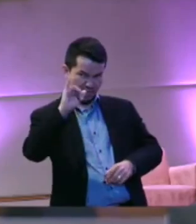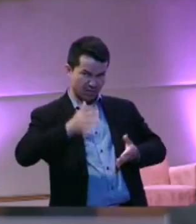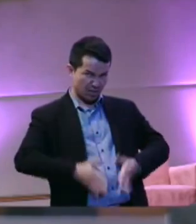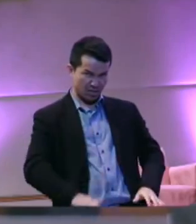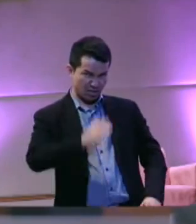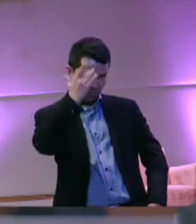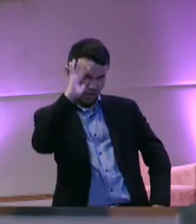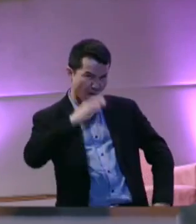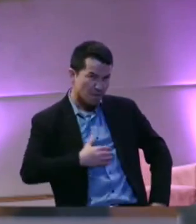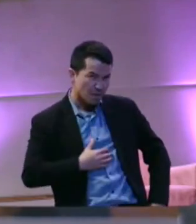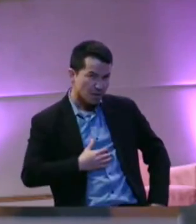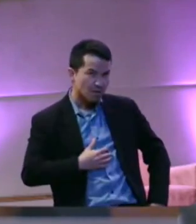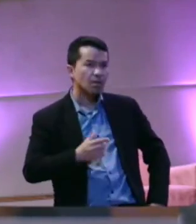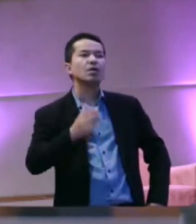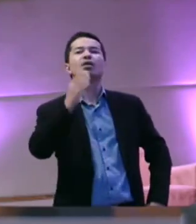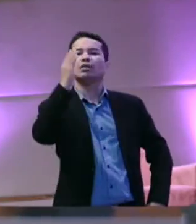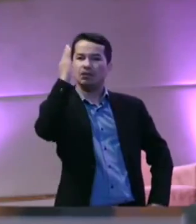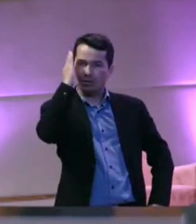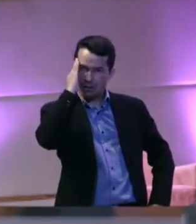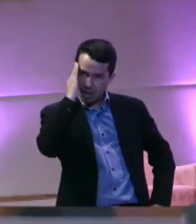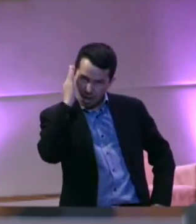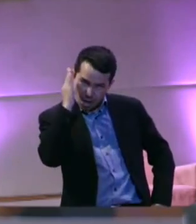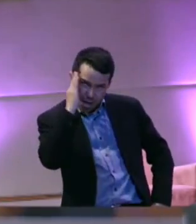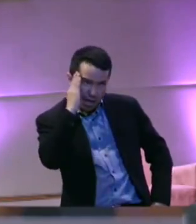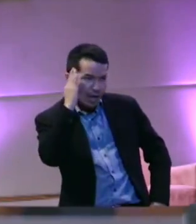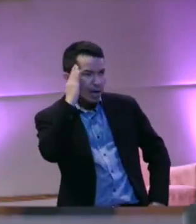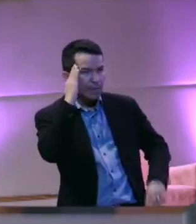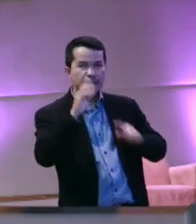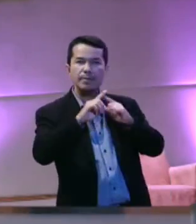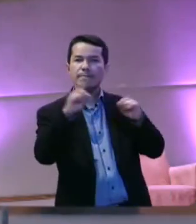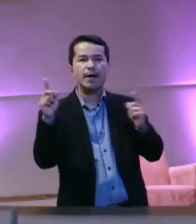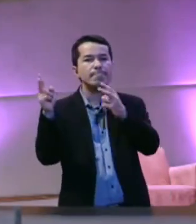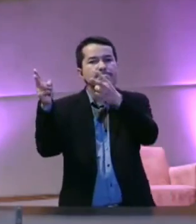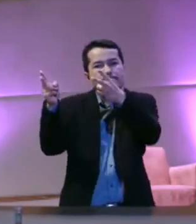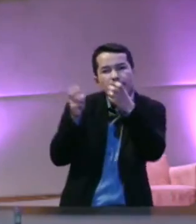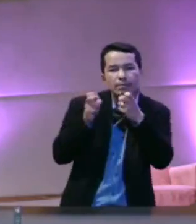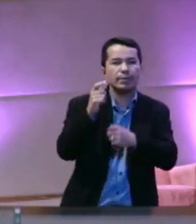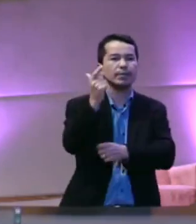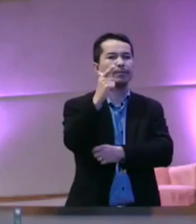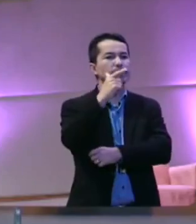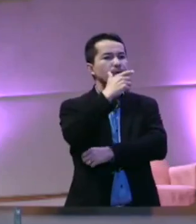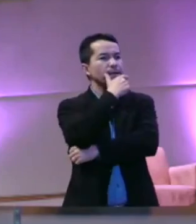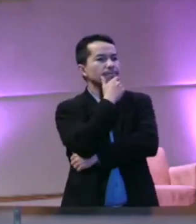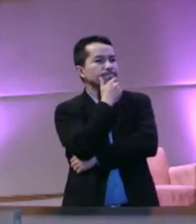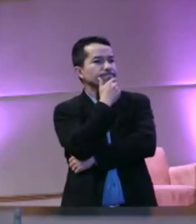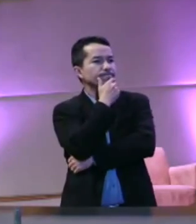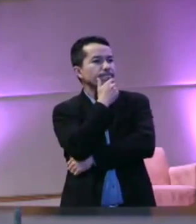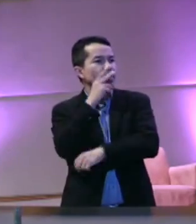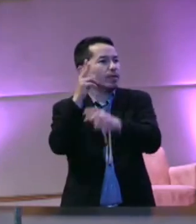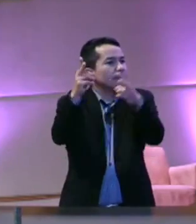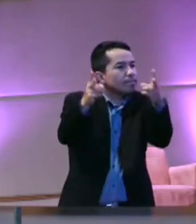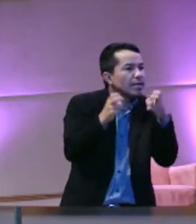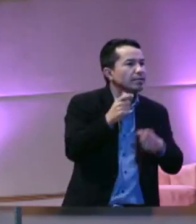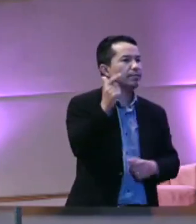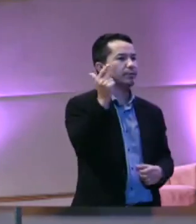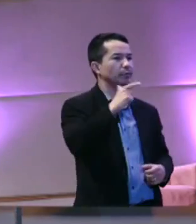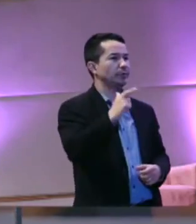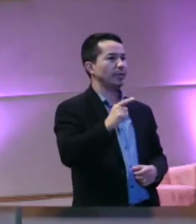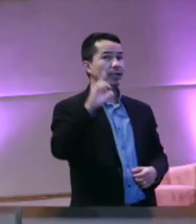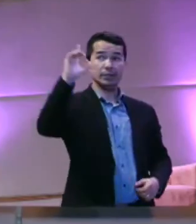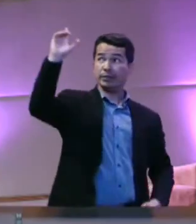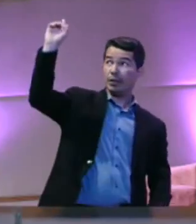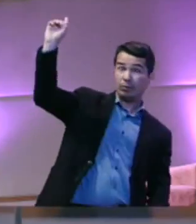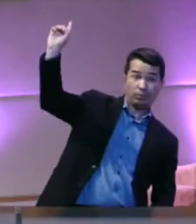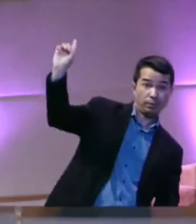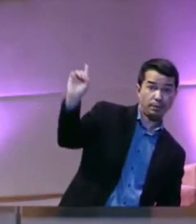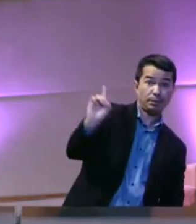da visitação. E foi apenas ali, interrompidos por aquele anjo que anunciou